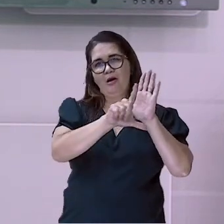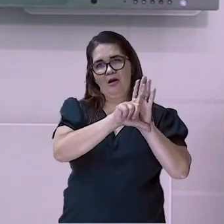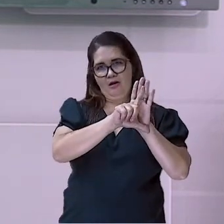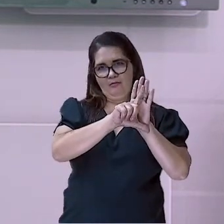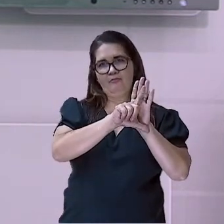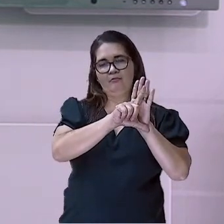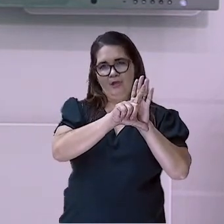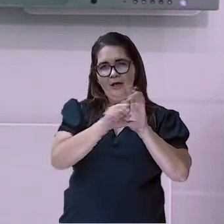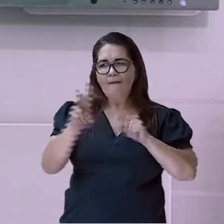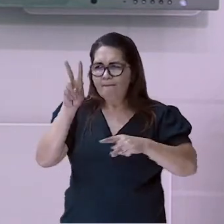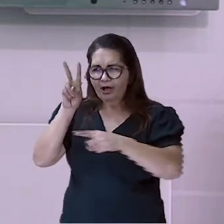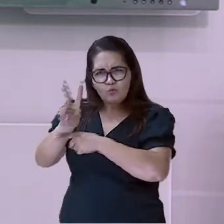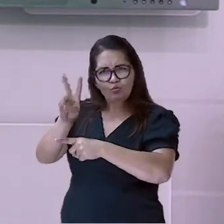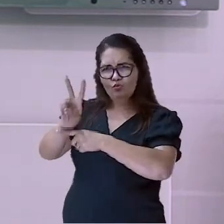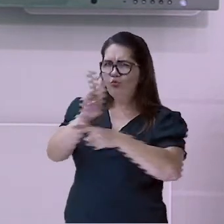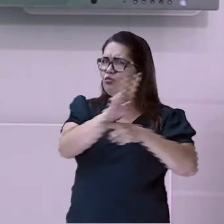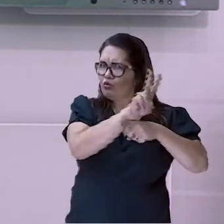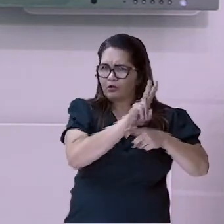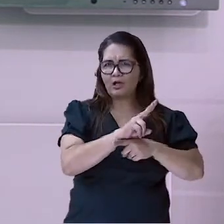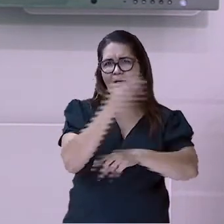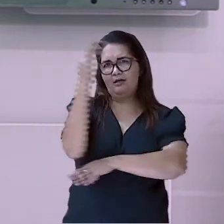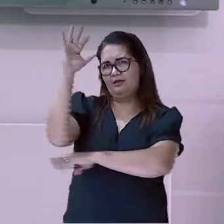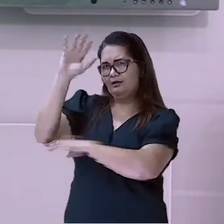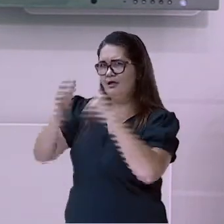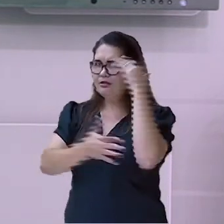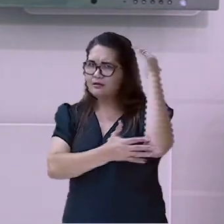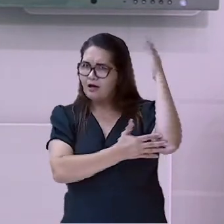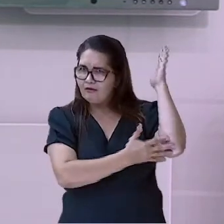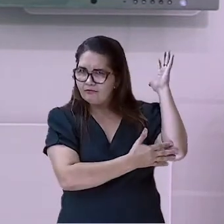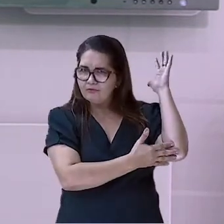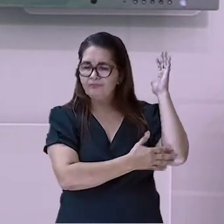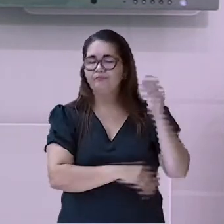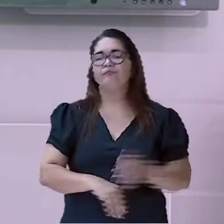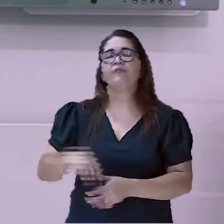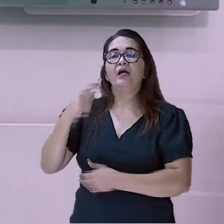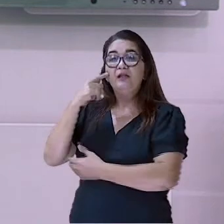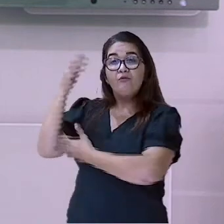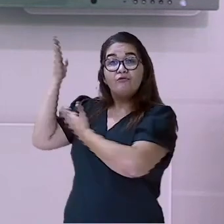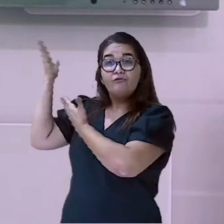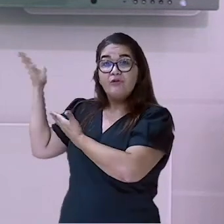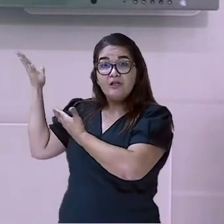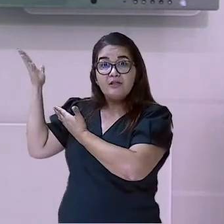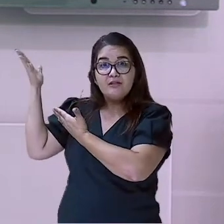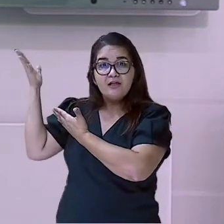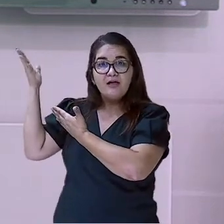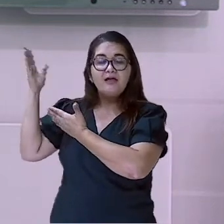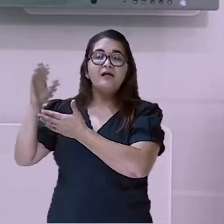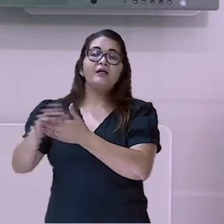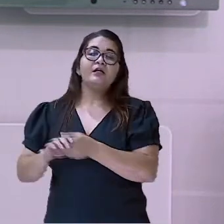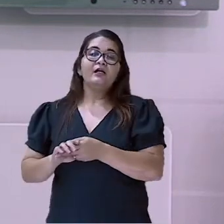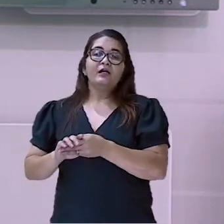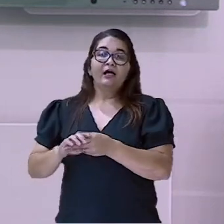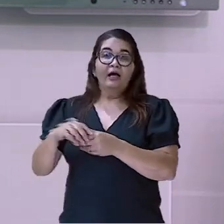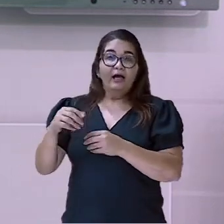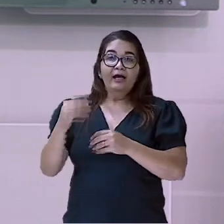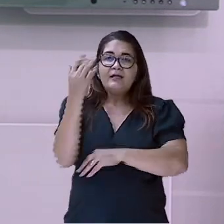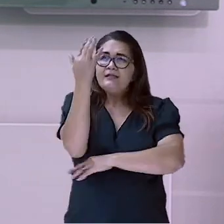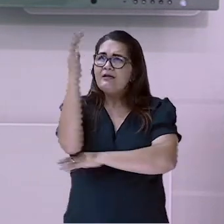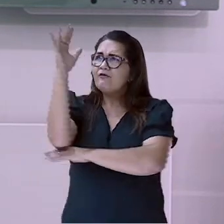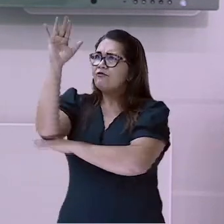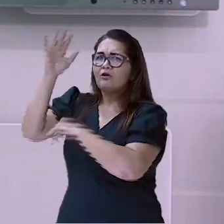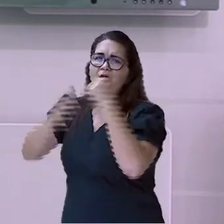muito diferente da Mata Atlântica, e a mata de araucária ela tem outras características, né? É uma